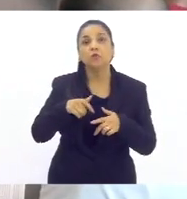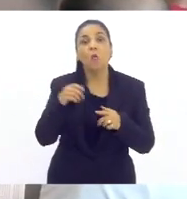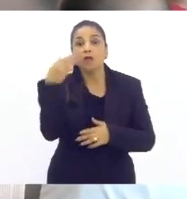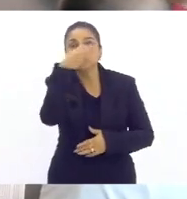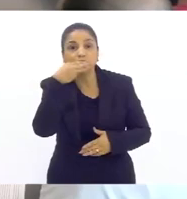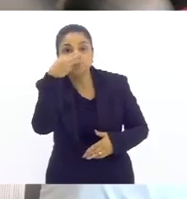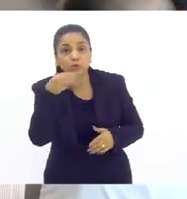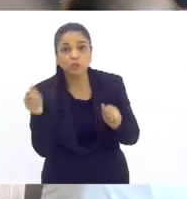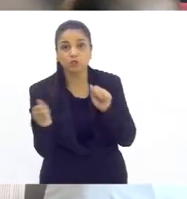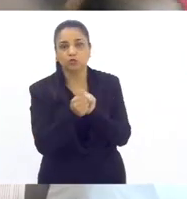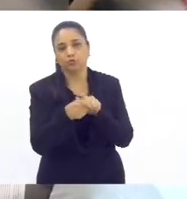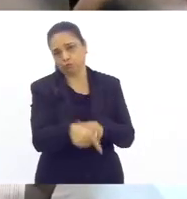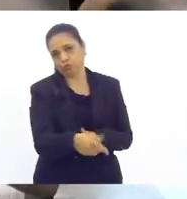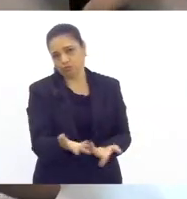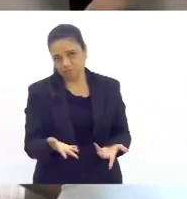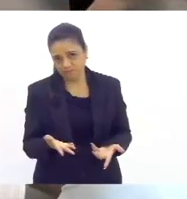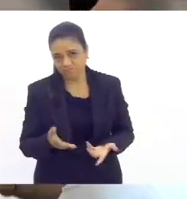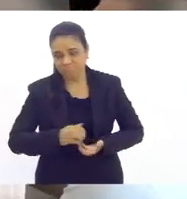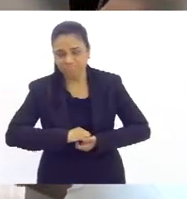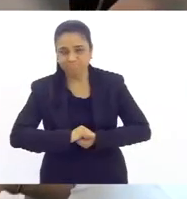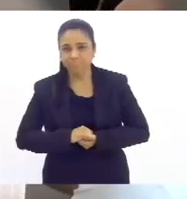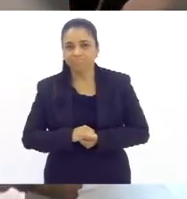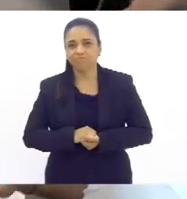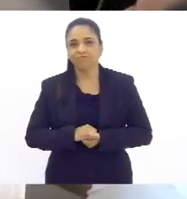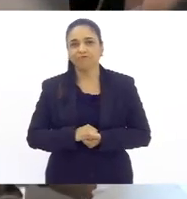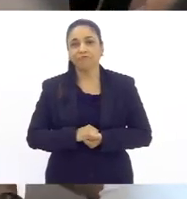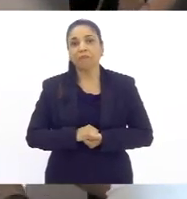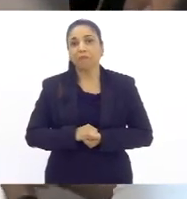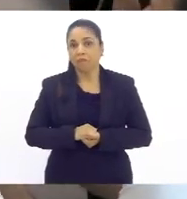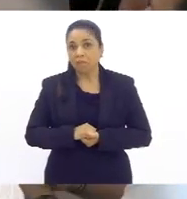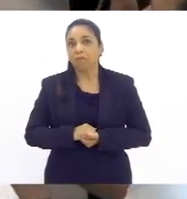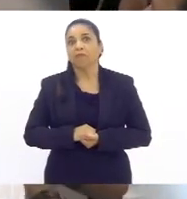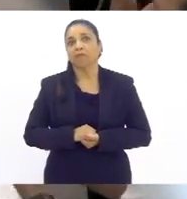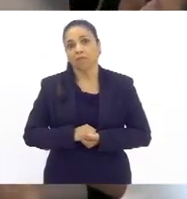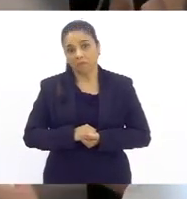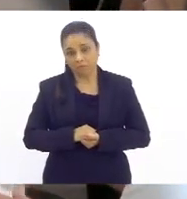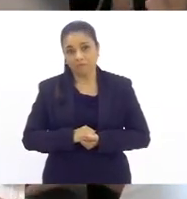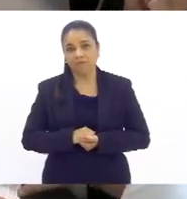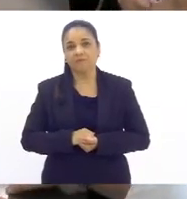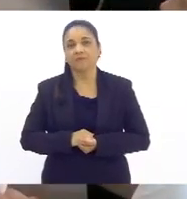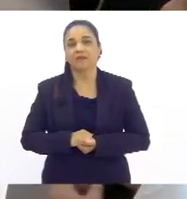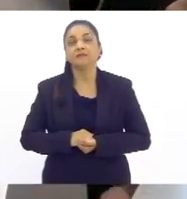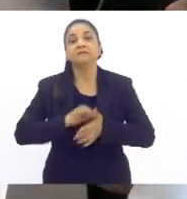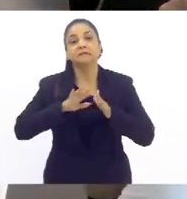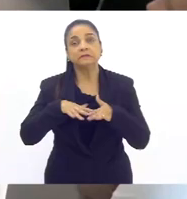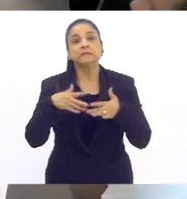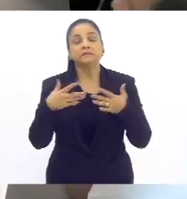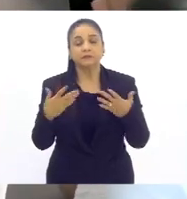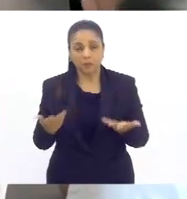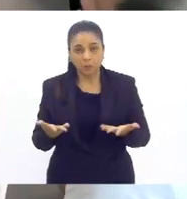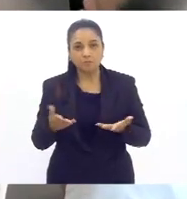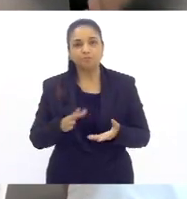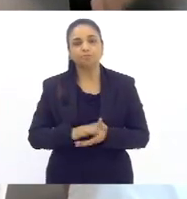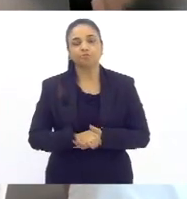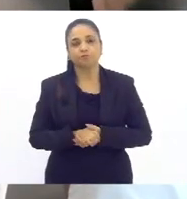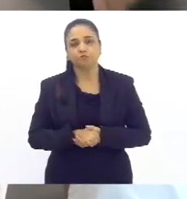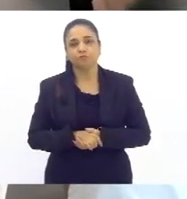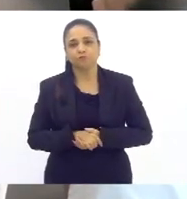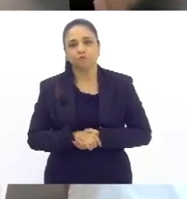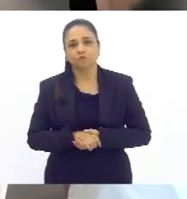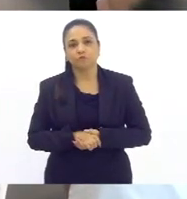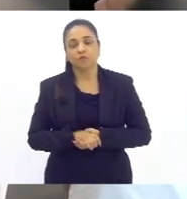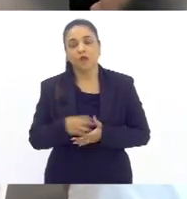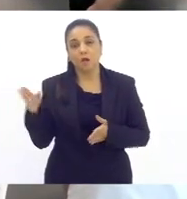muito bem boa então vamos vamos